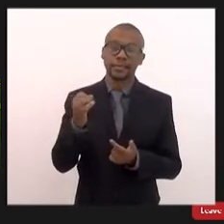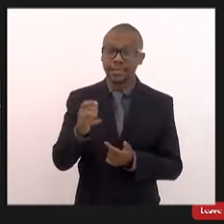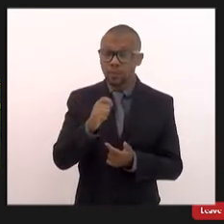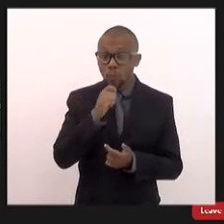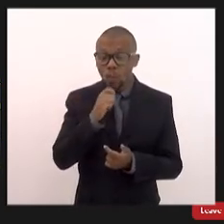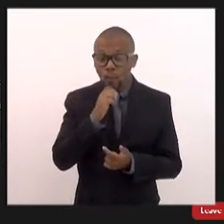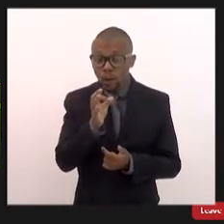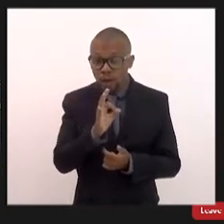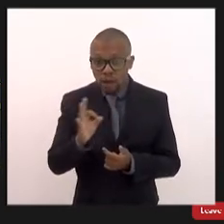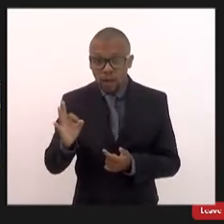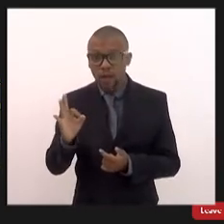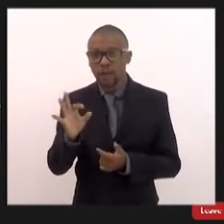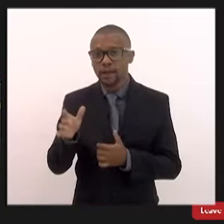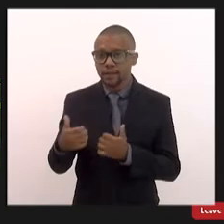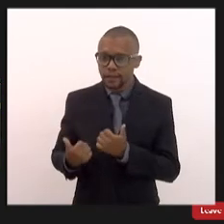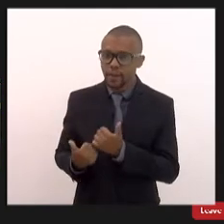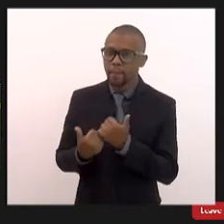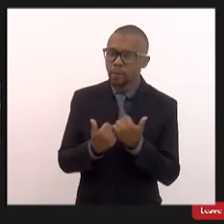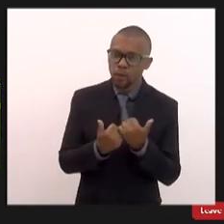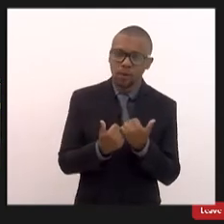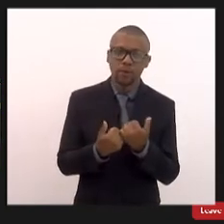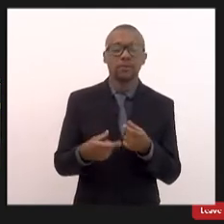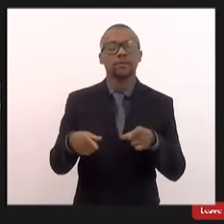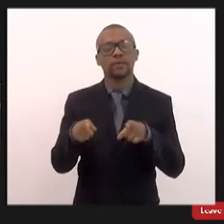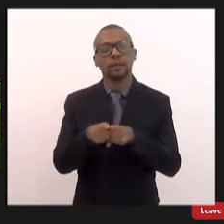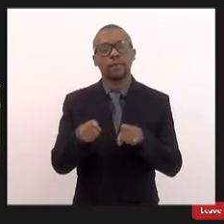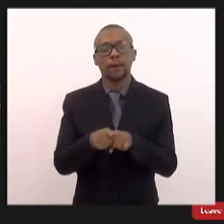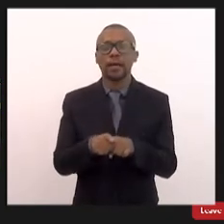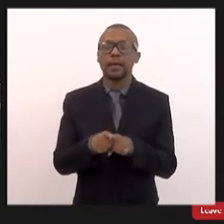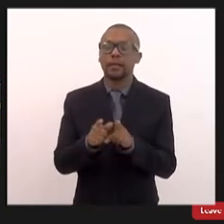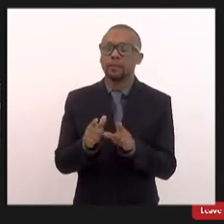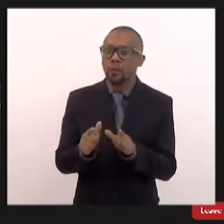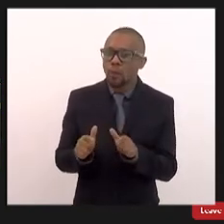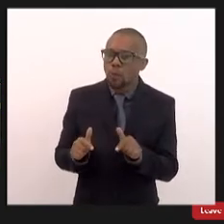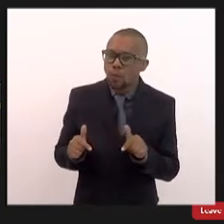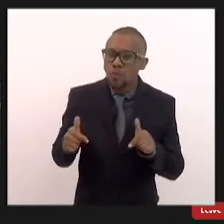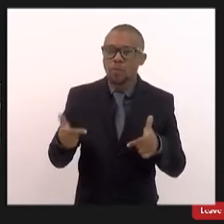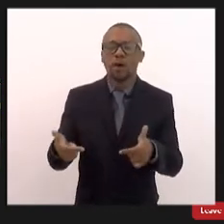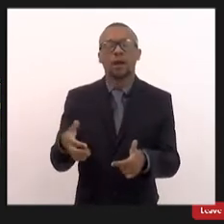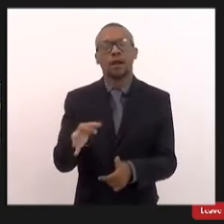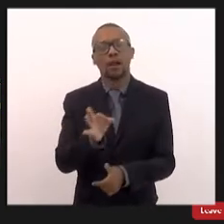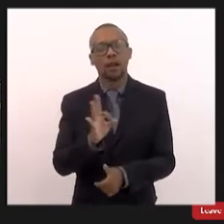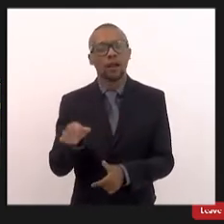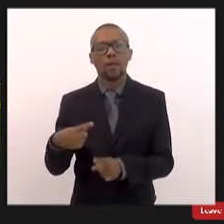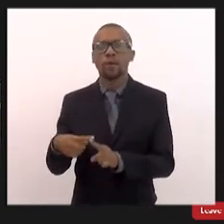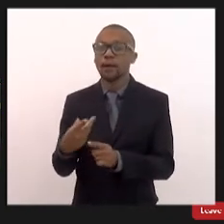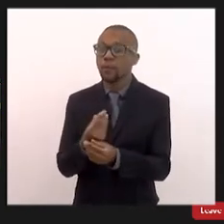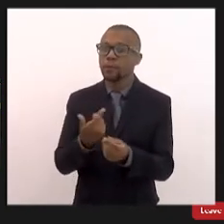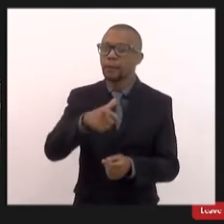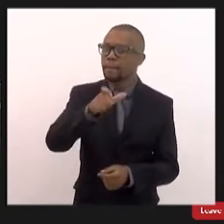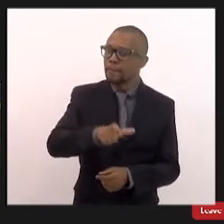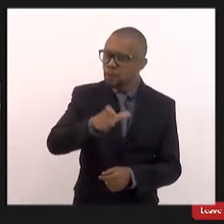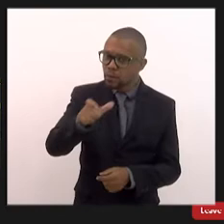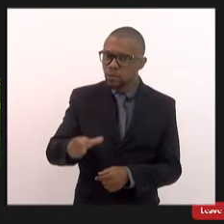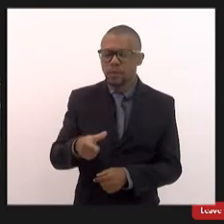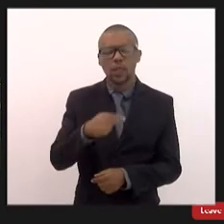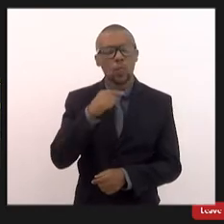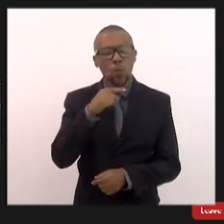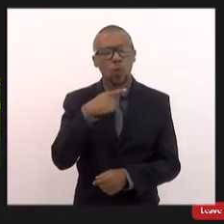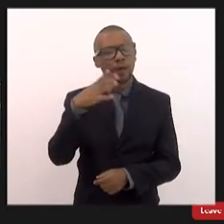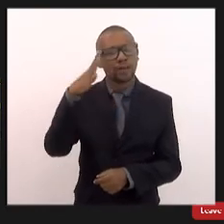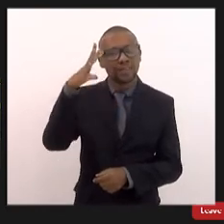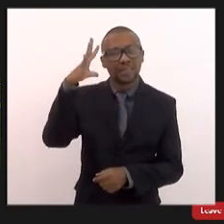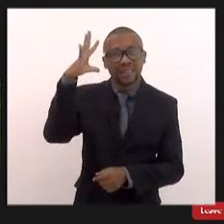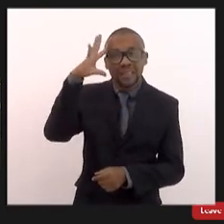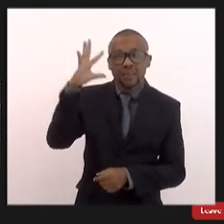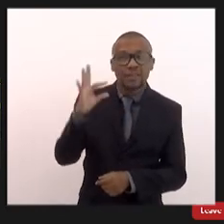apoio, né, isso também não avançaria, porque muita gente ainda não consegue compreender